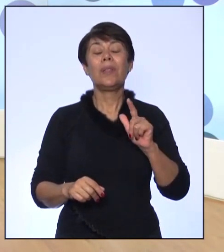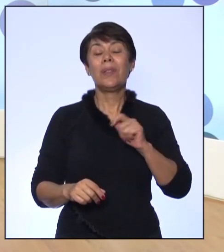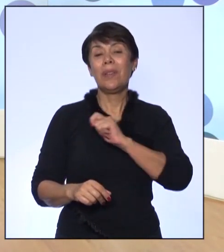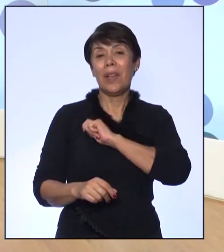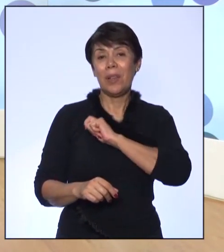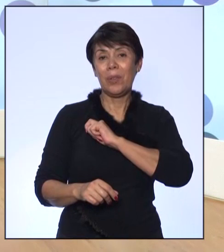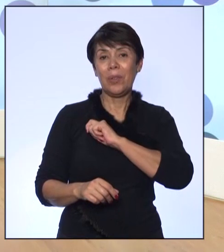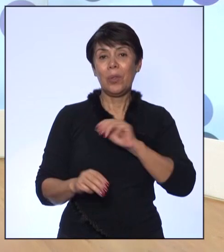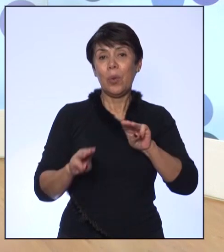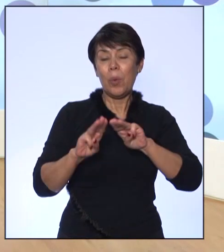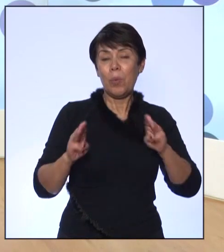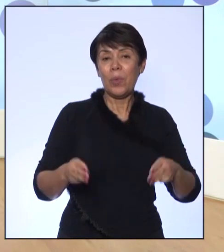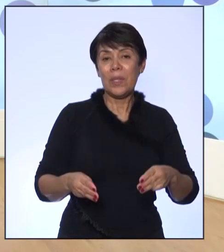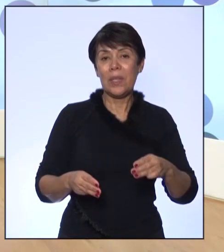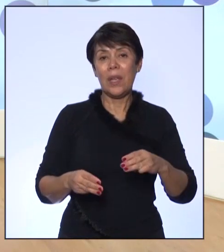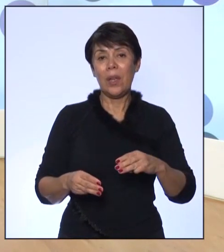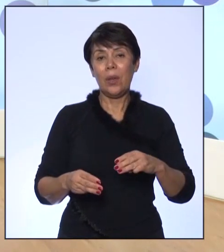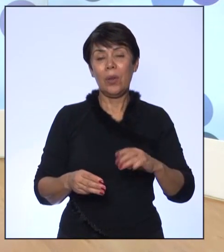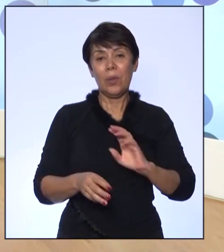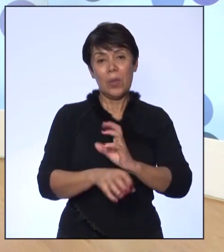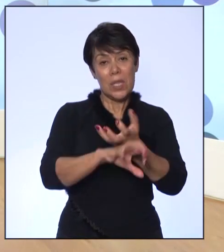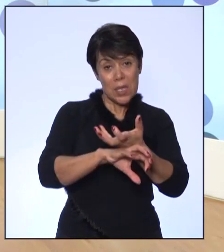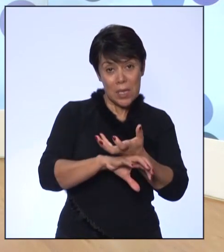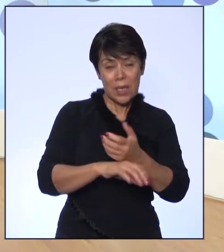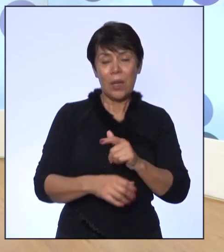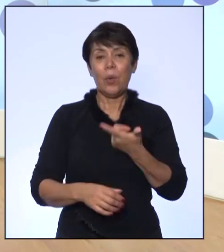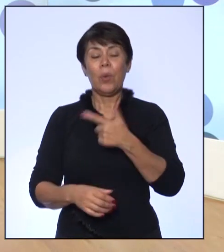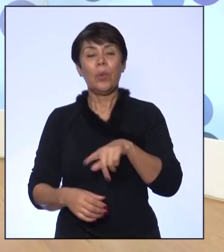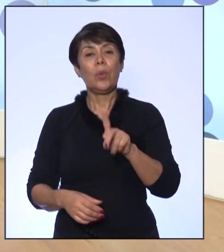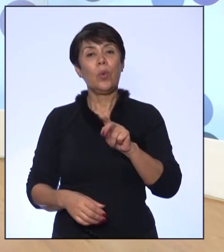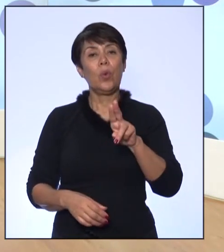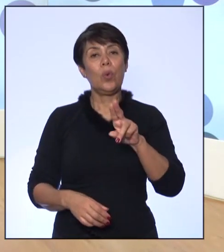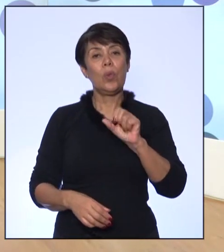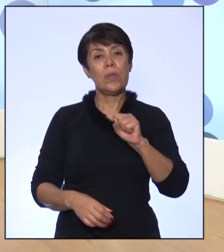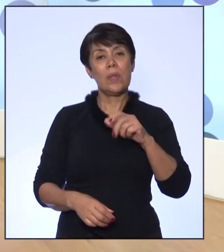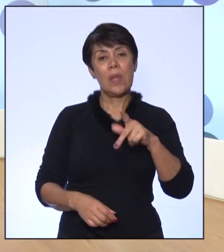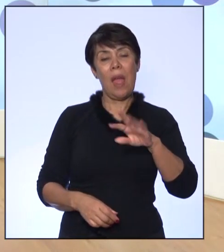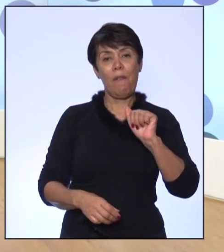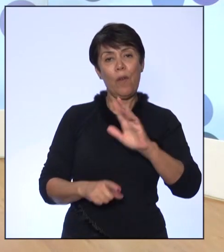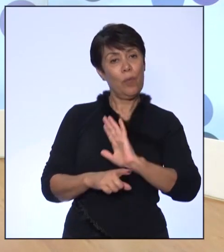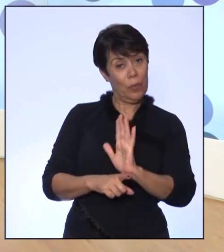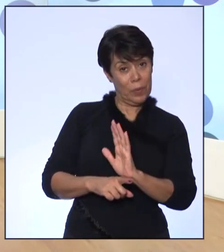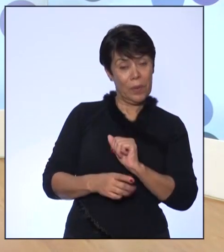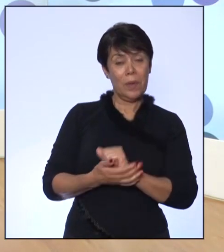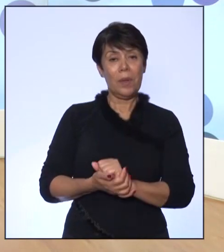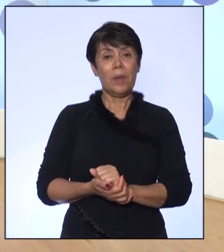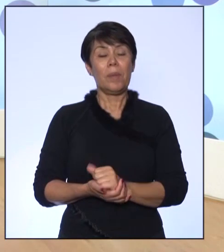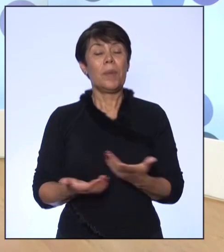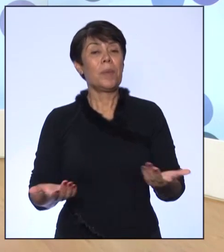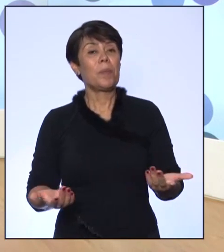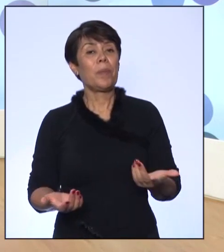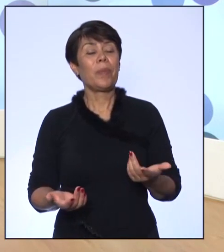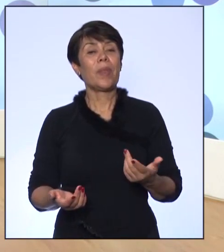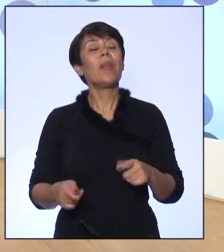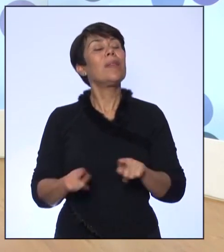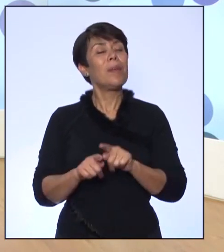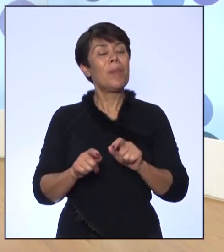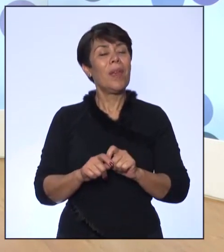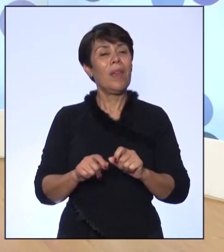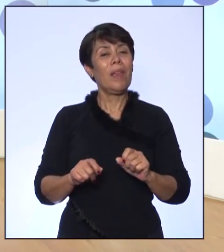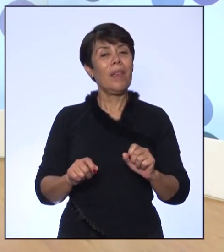Museu do Cais do Sertão. O Gustavo no cinema. E festa